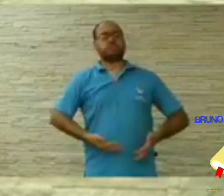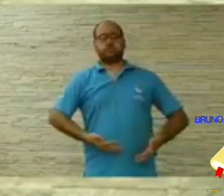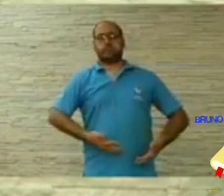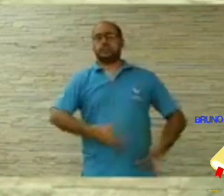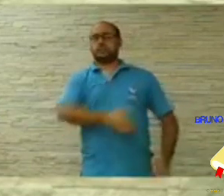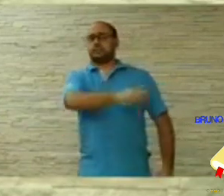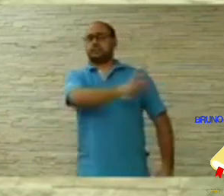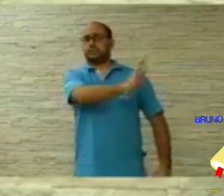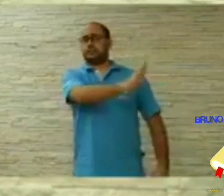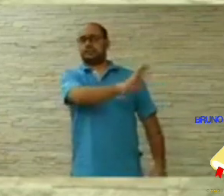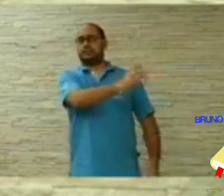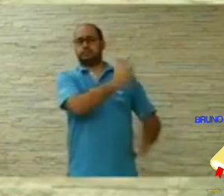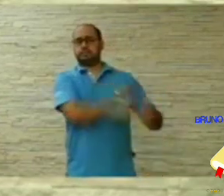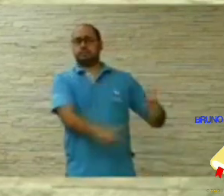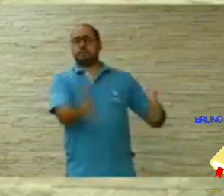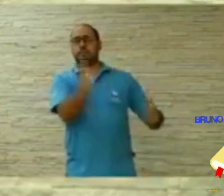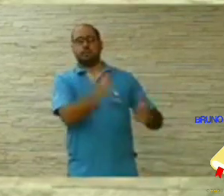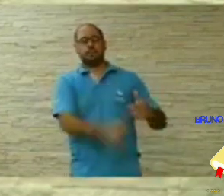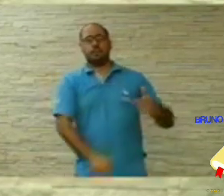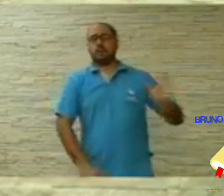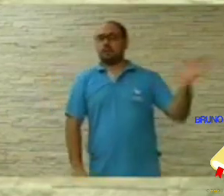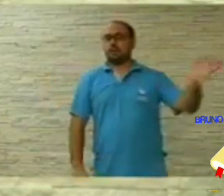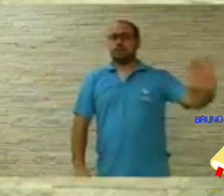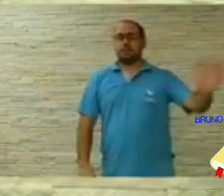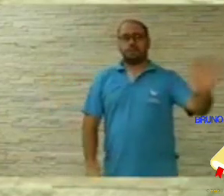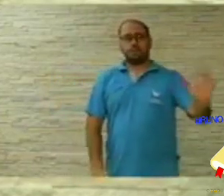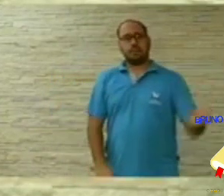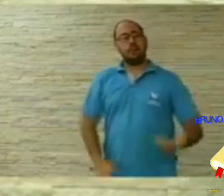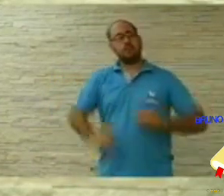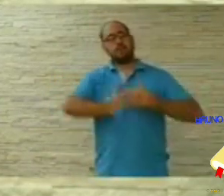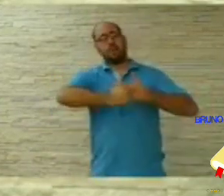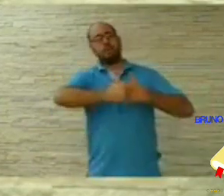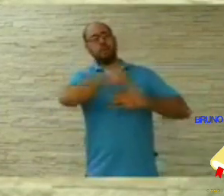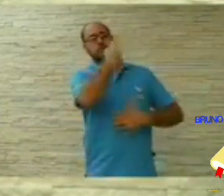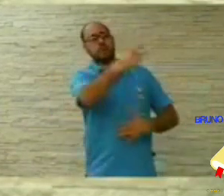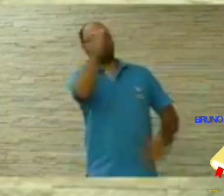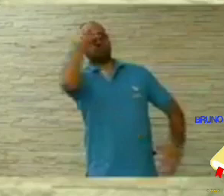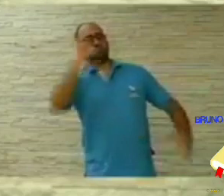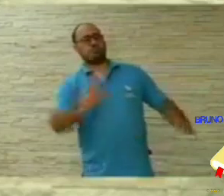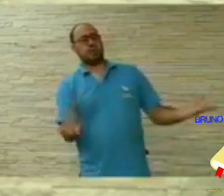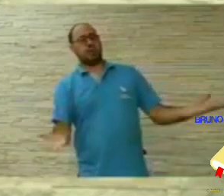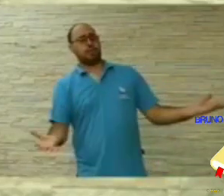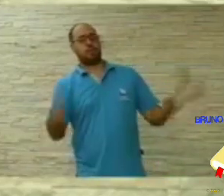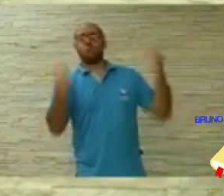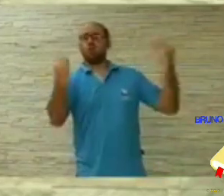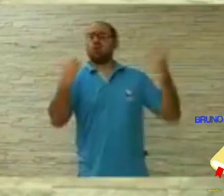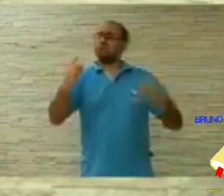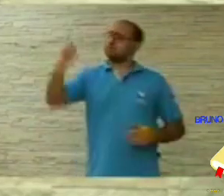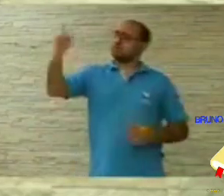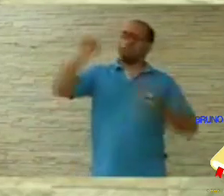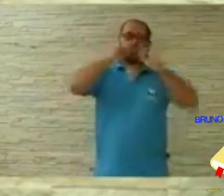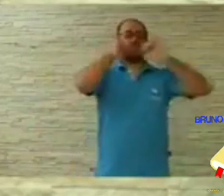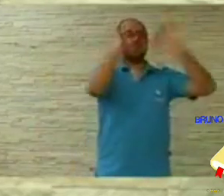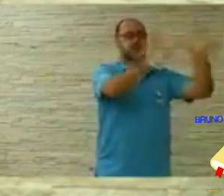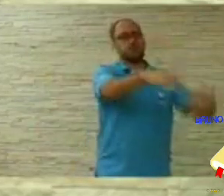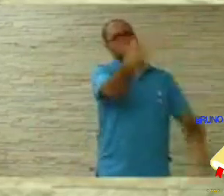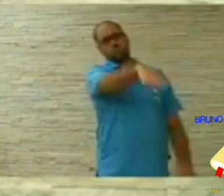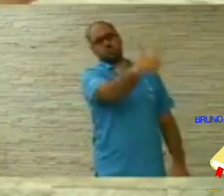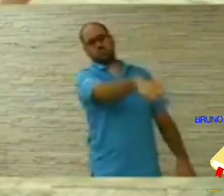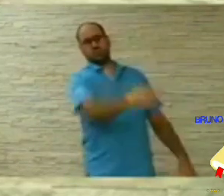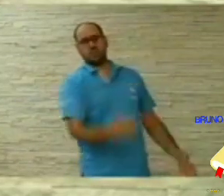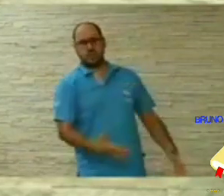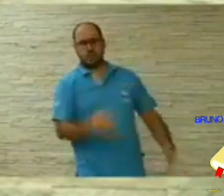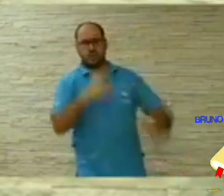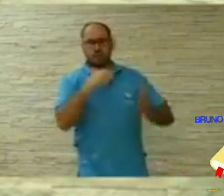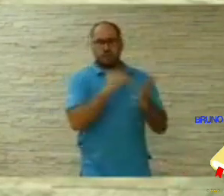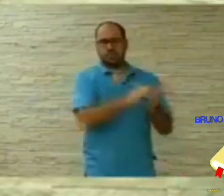olha, ela não serve nem para cumprir o papel que Deus queria que ela cumprisse. Ela não foi agraciada por Deus e